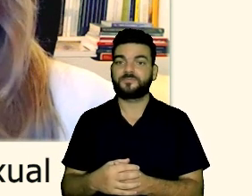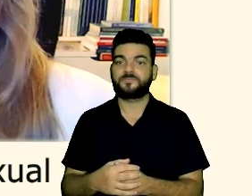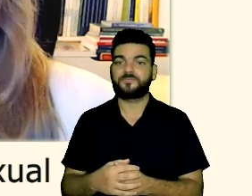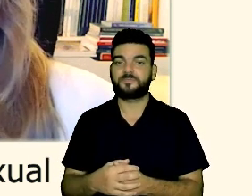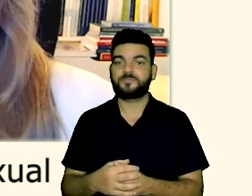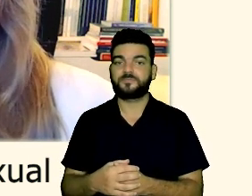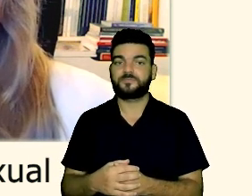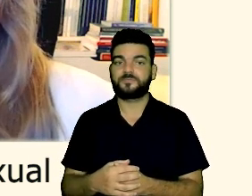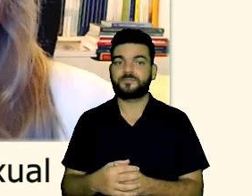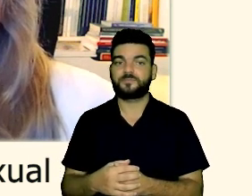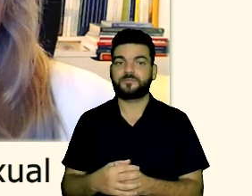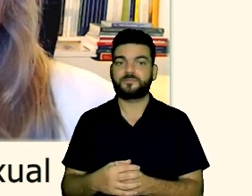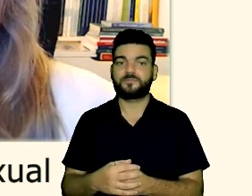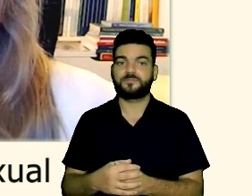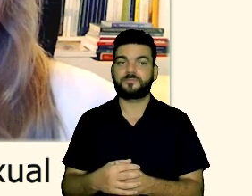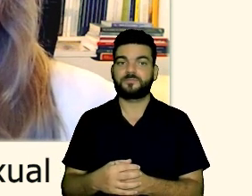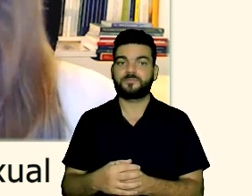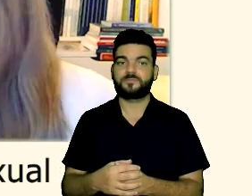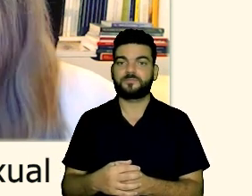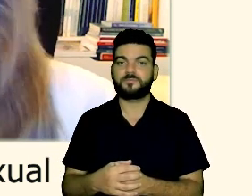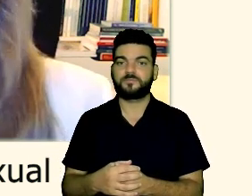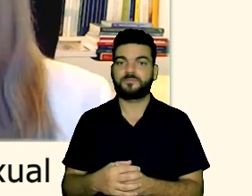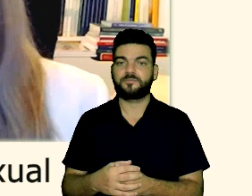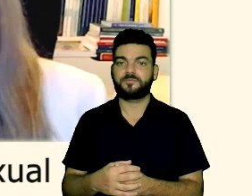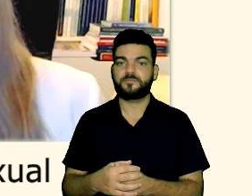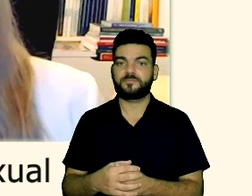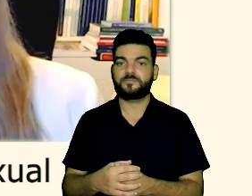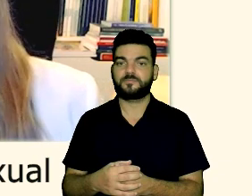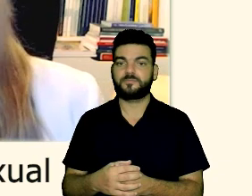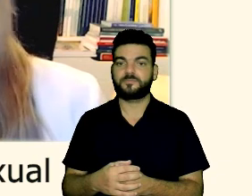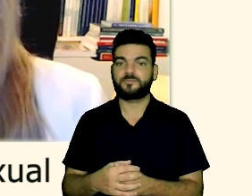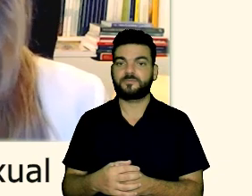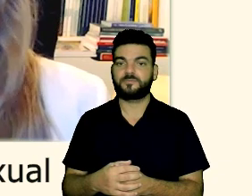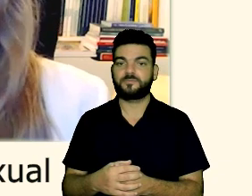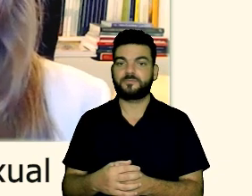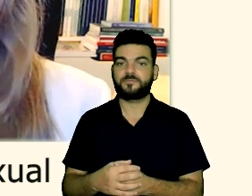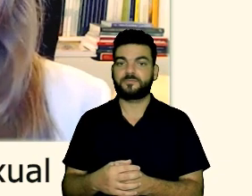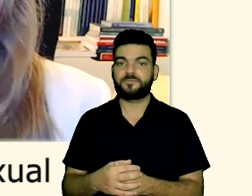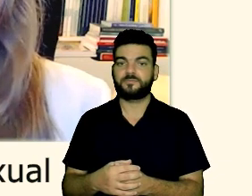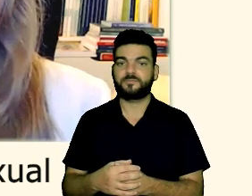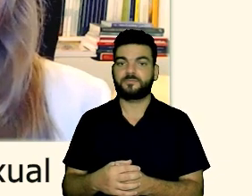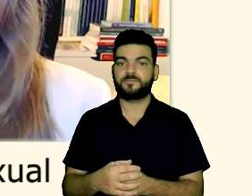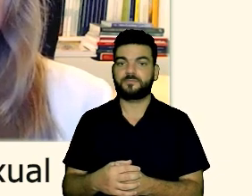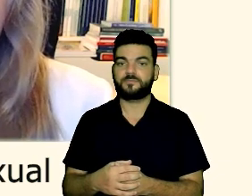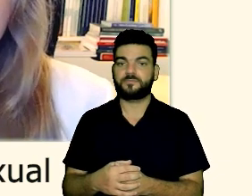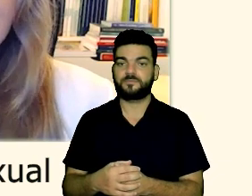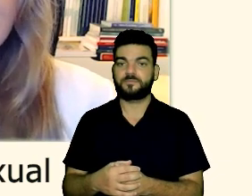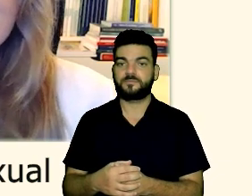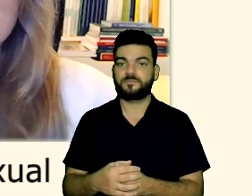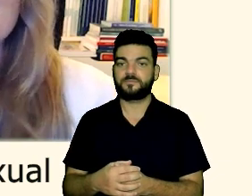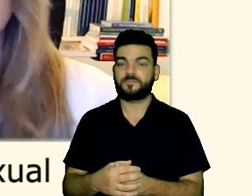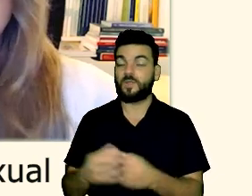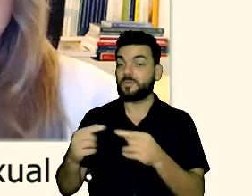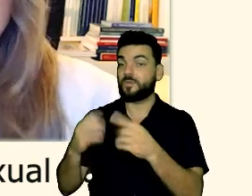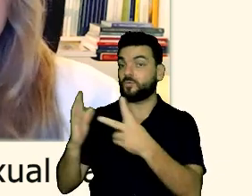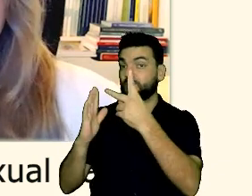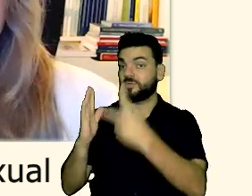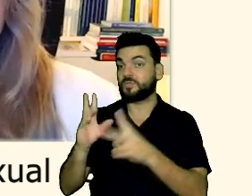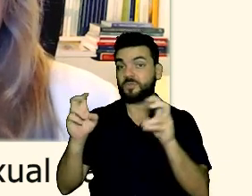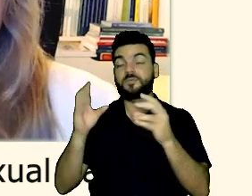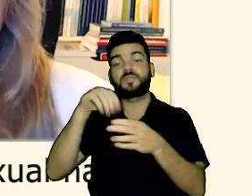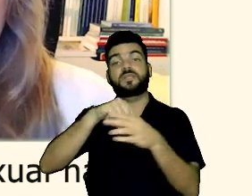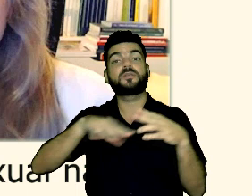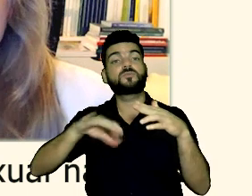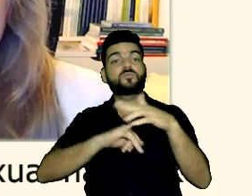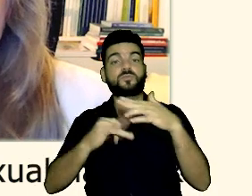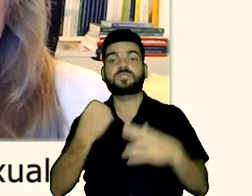vai ter por objeto, como tema, né, a convivência nas instituições, segurança psicológica e a importância da